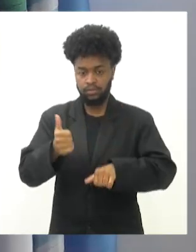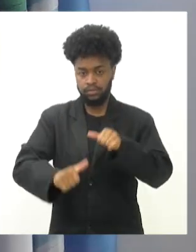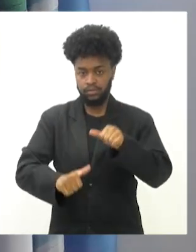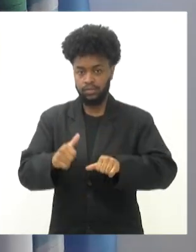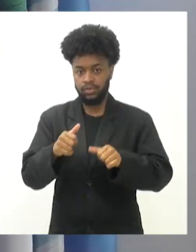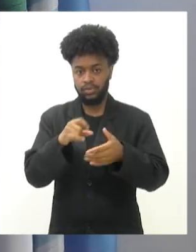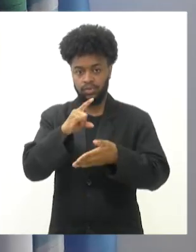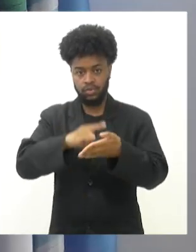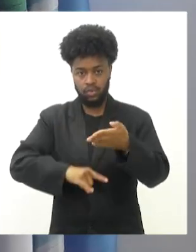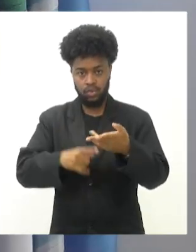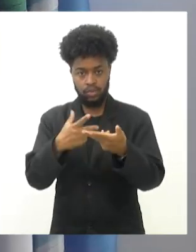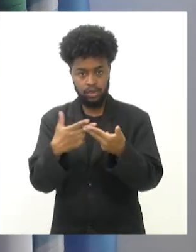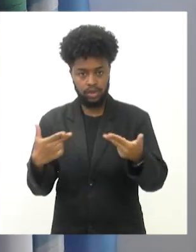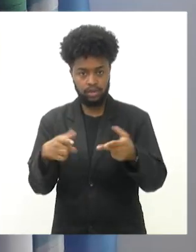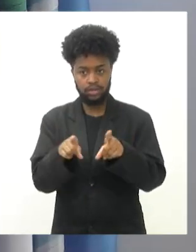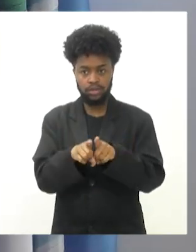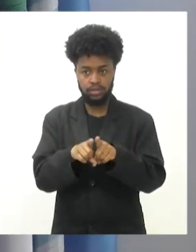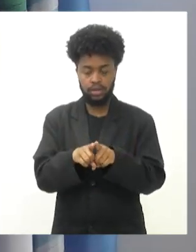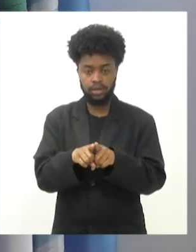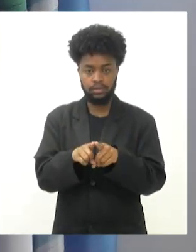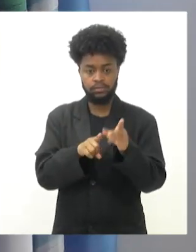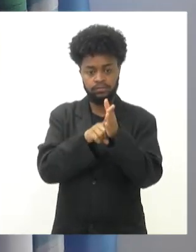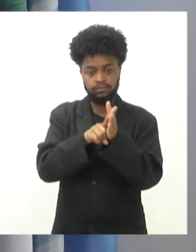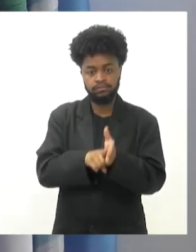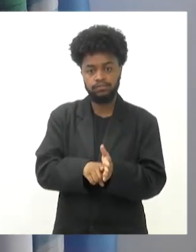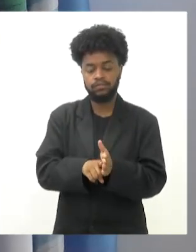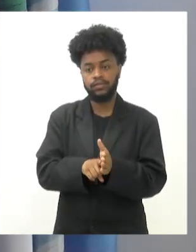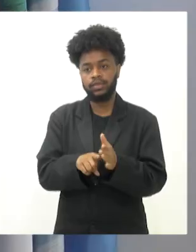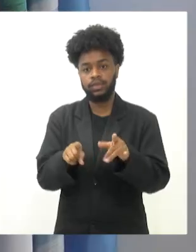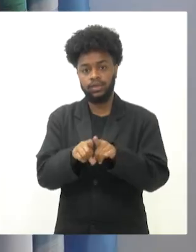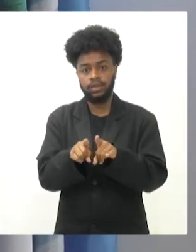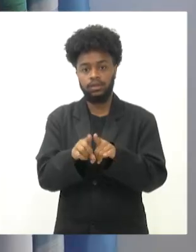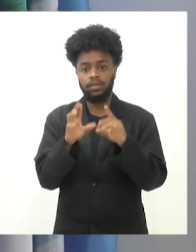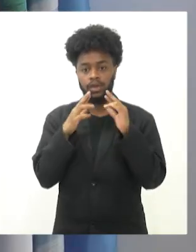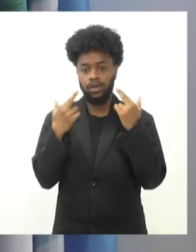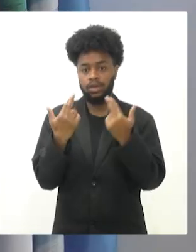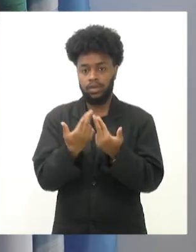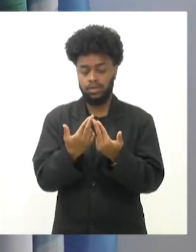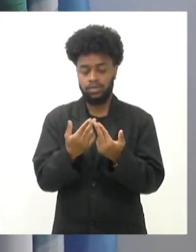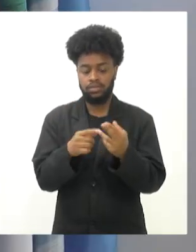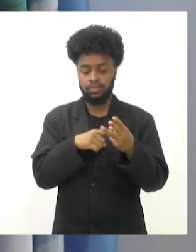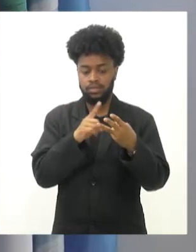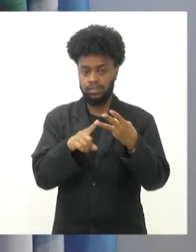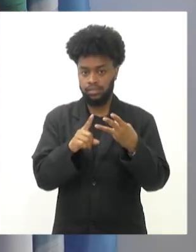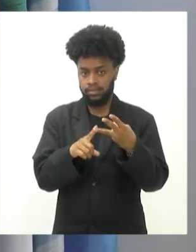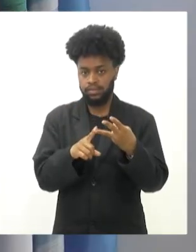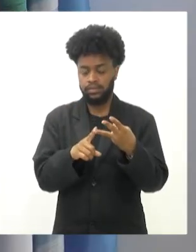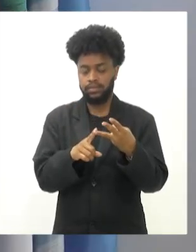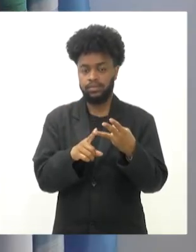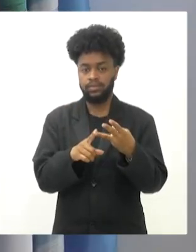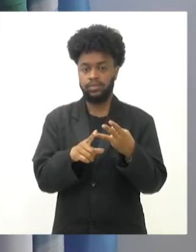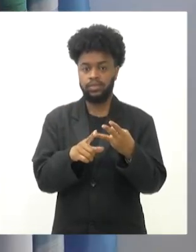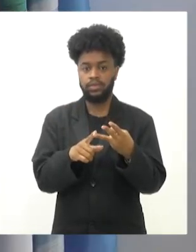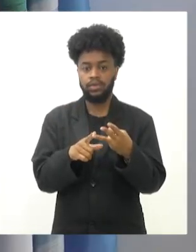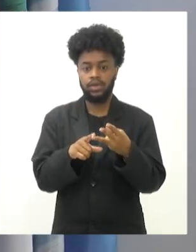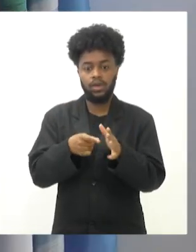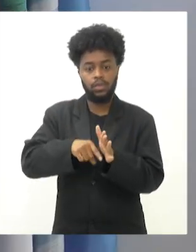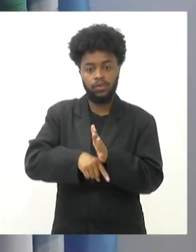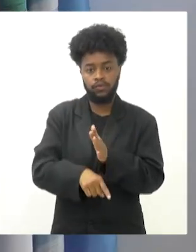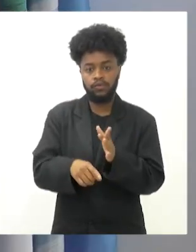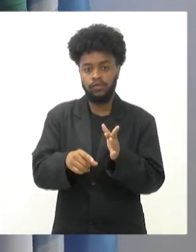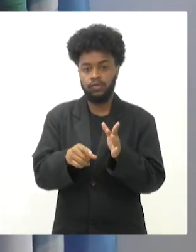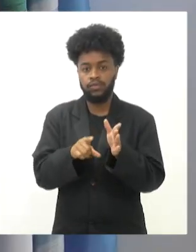documental, diligências, inspeções, além das oitivas. Terceira fase, aprofundamento das